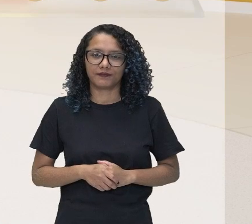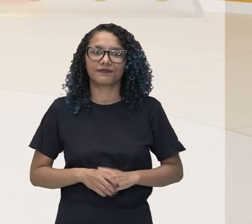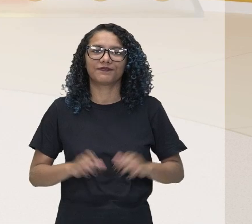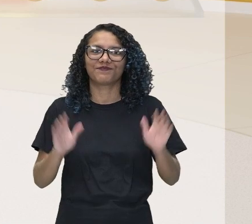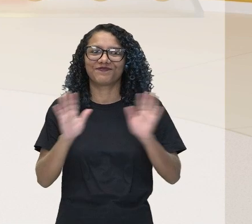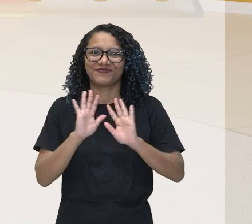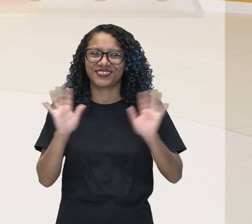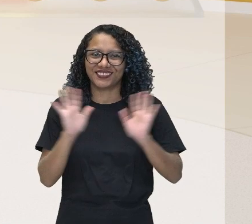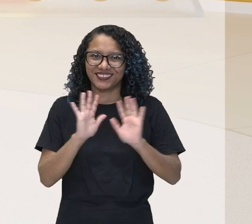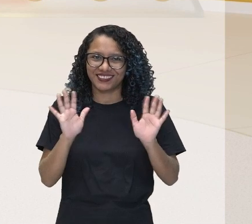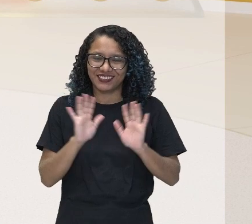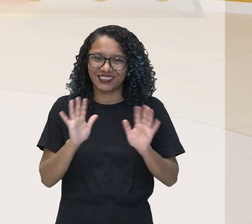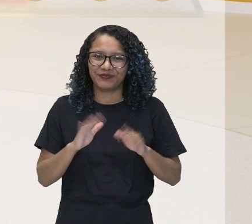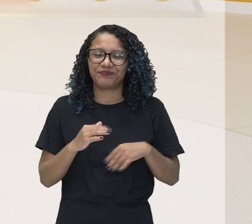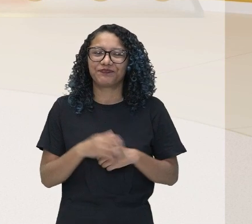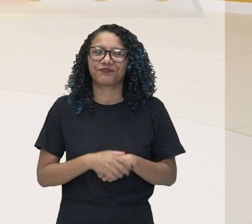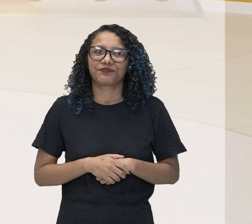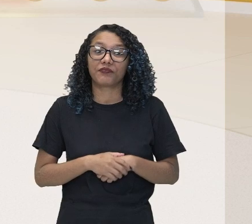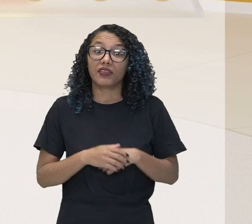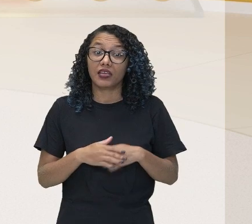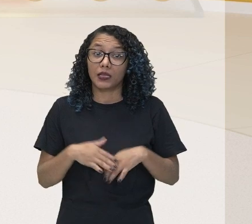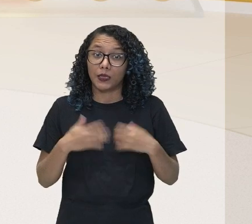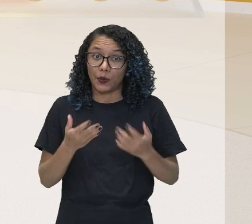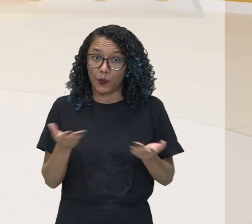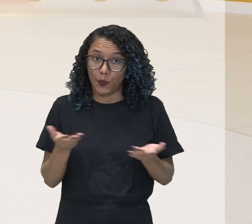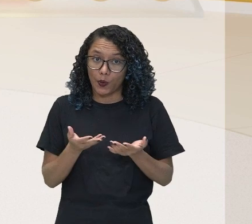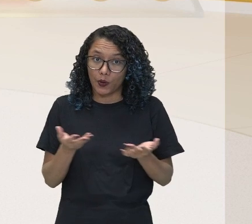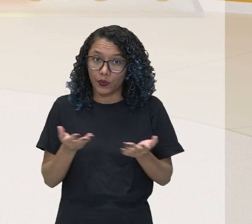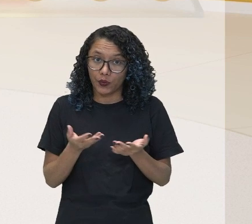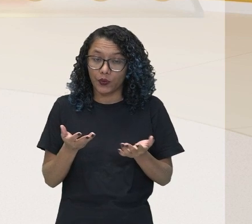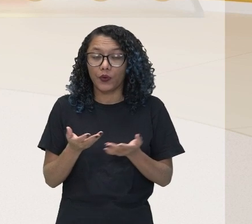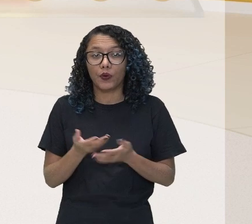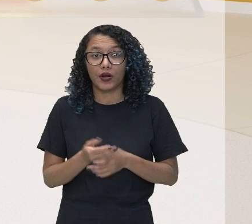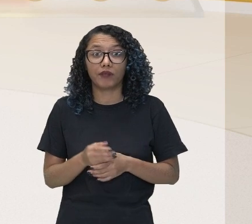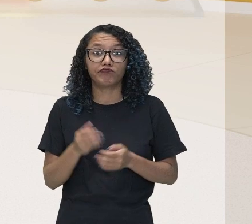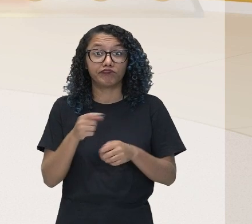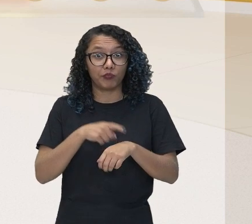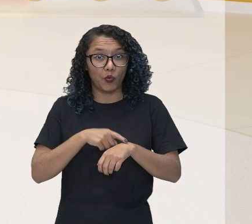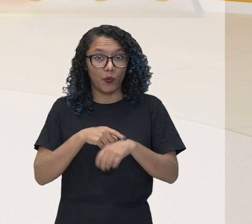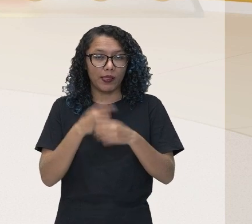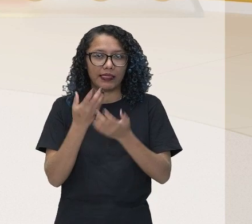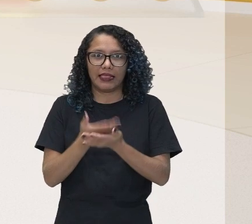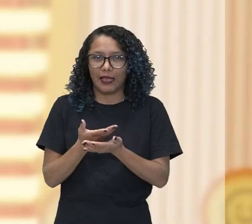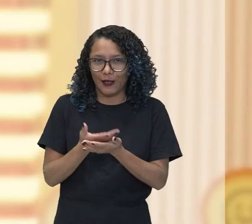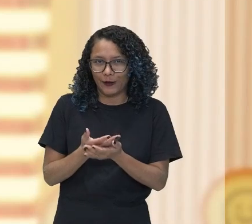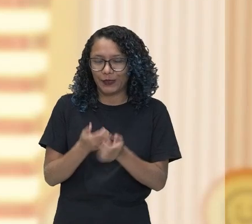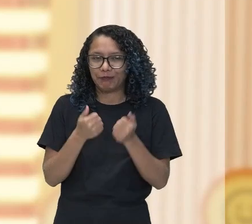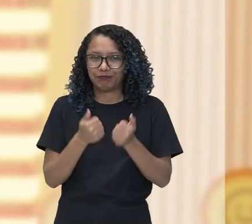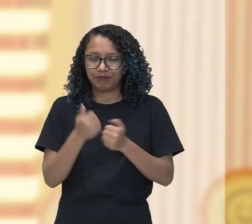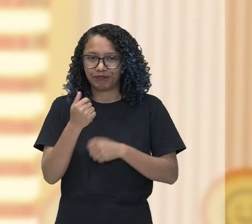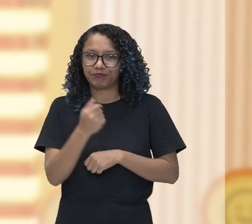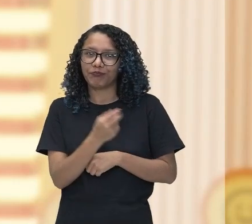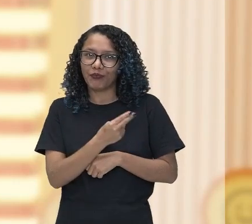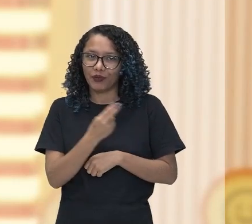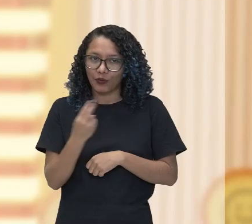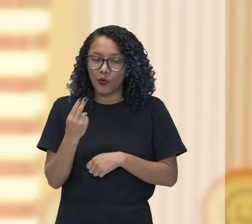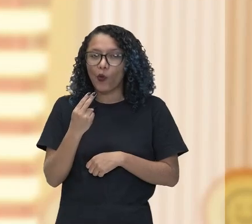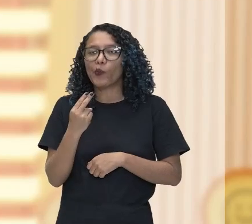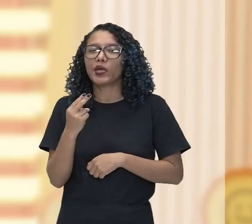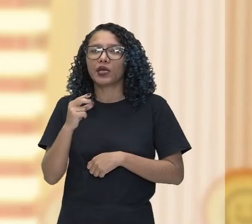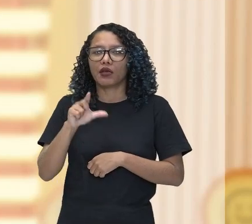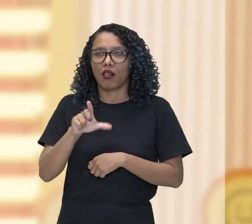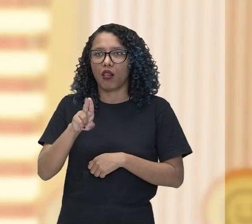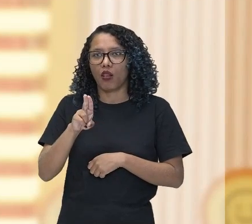Olá, pessoal. Então, vamos aqui, para o nosso momento da nossa aula. Eu sou o professor Luiz Cláudio,